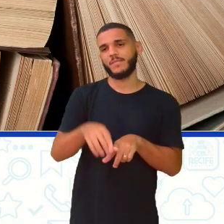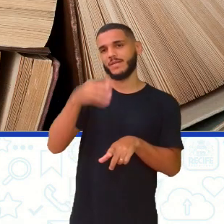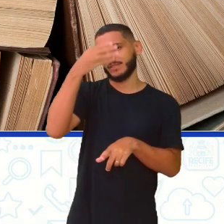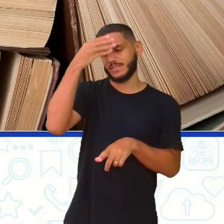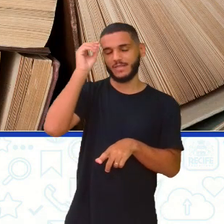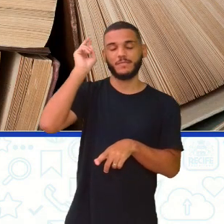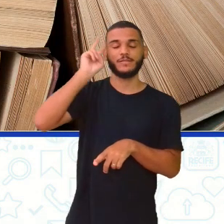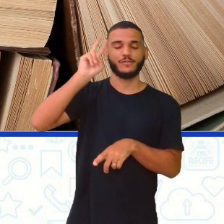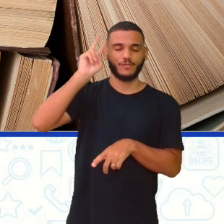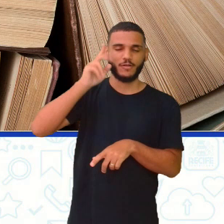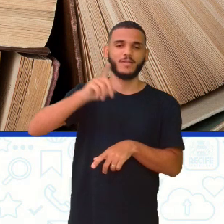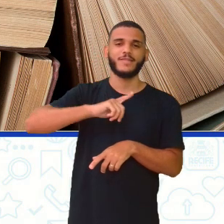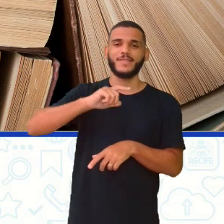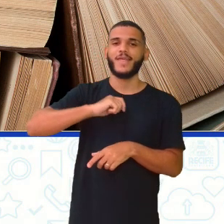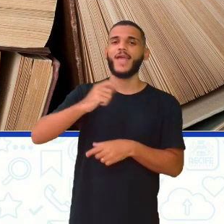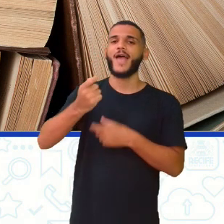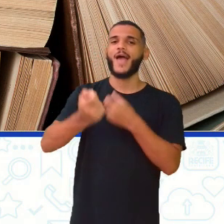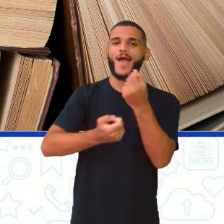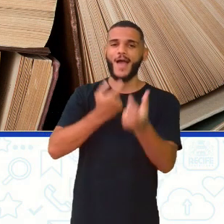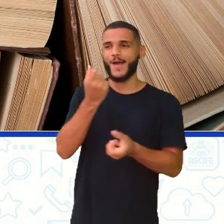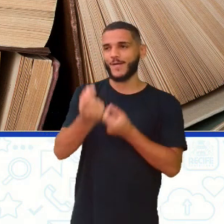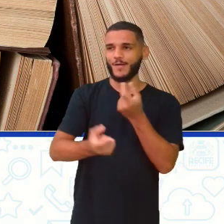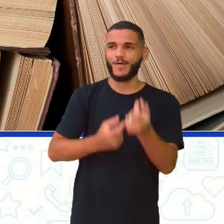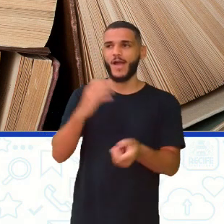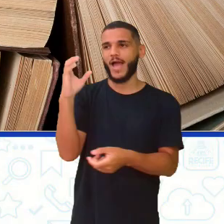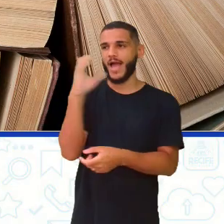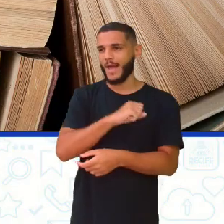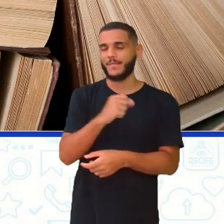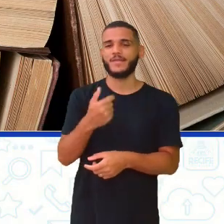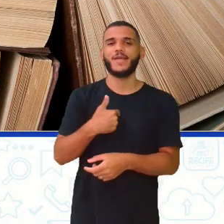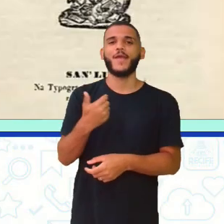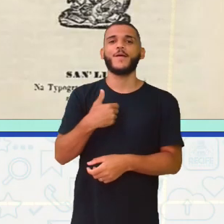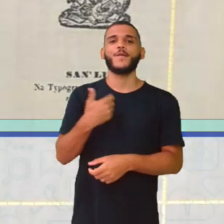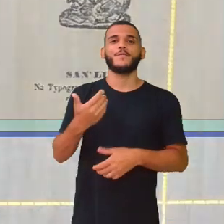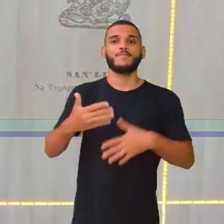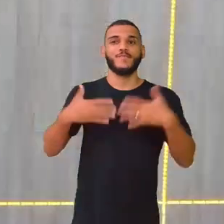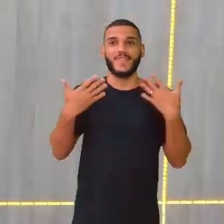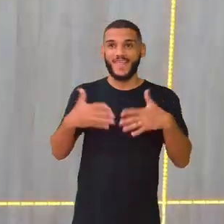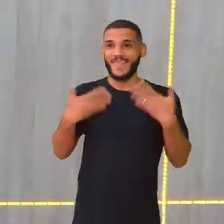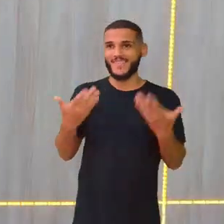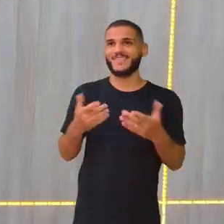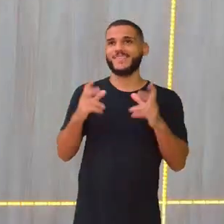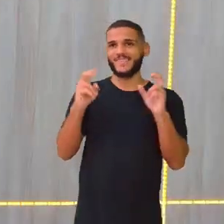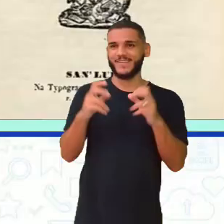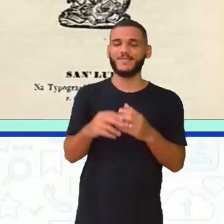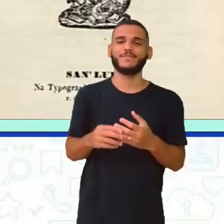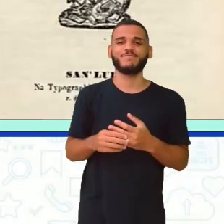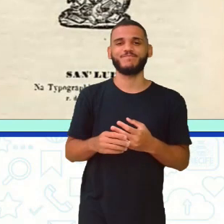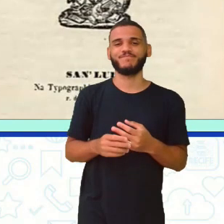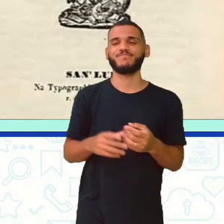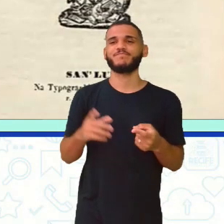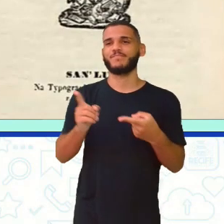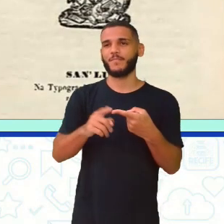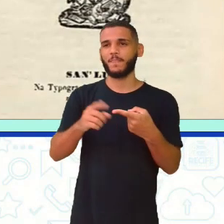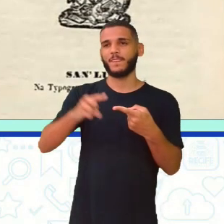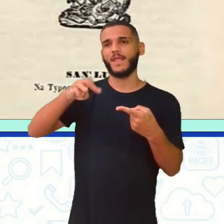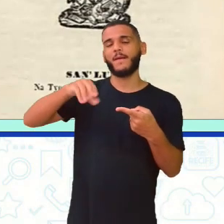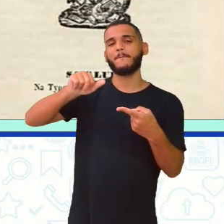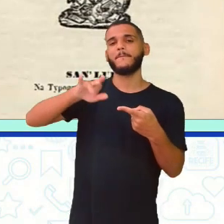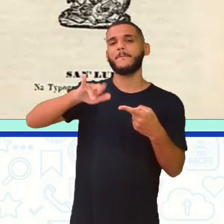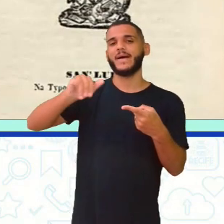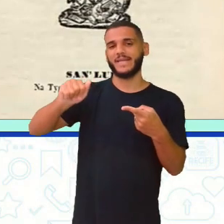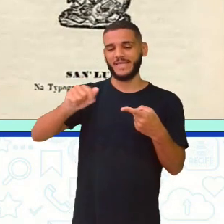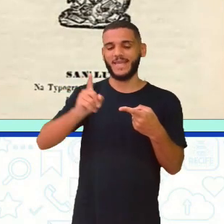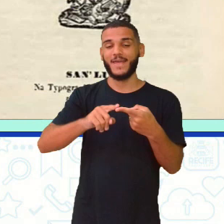Aí eu trouxe alguns autores. Eu vou ter que passar rapidinho, porque eu me empolguei no assunto. Ó, a gente precisa começar com Maria Firmina dos